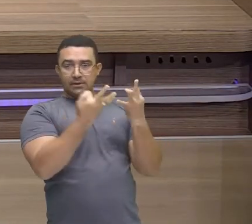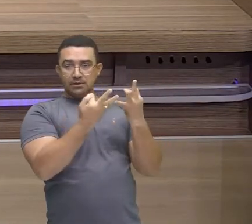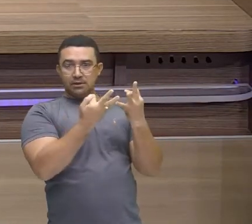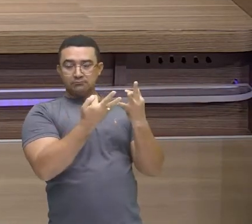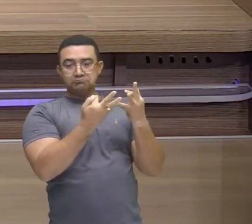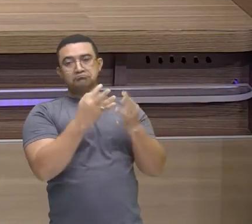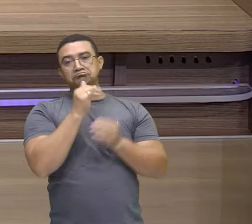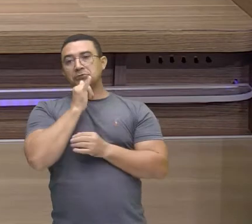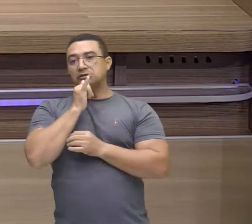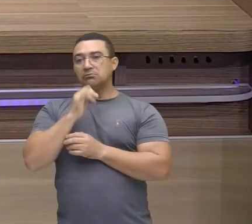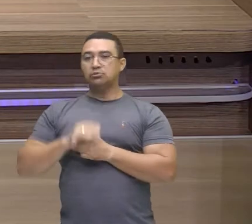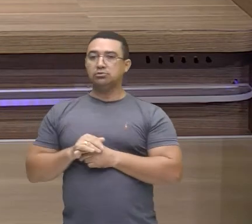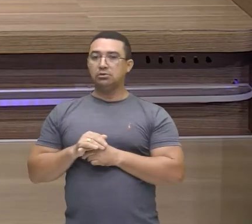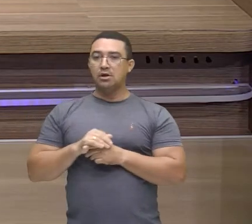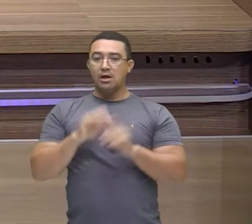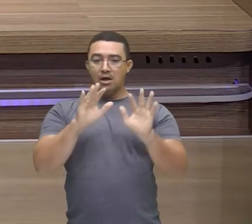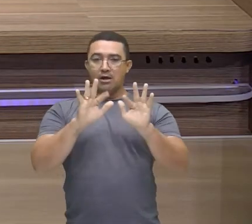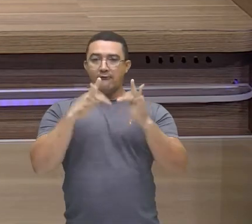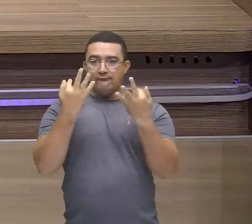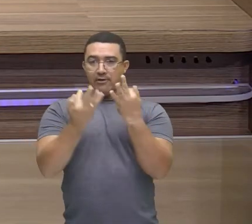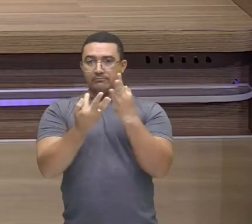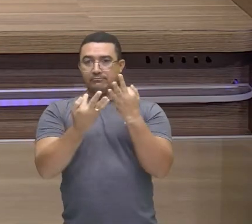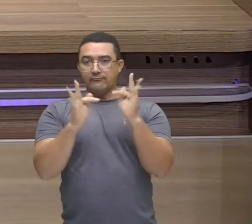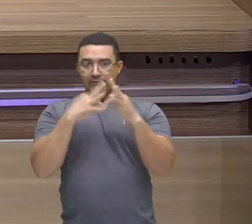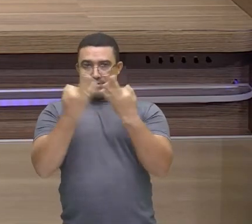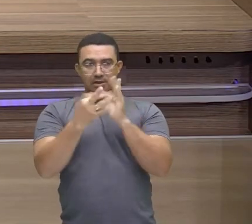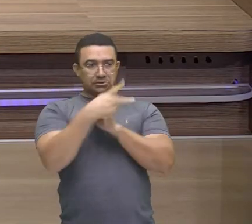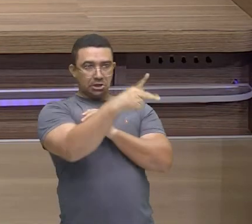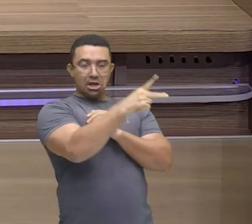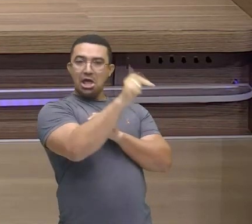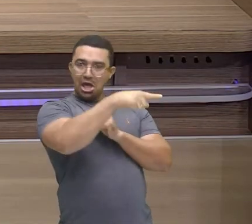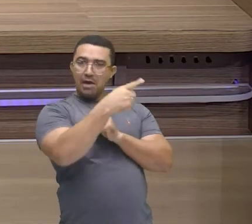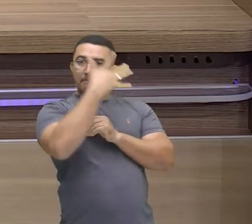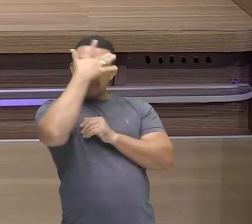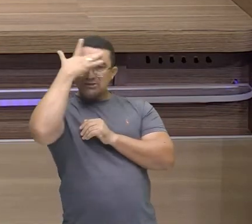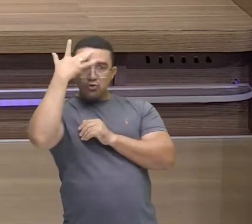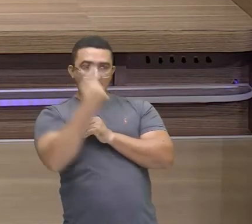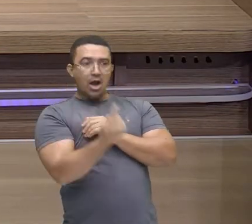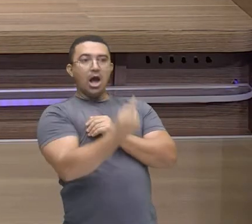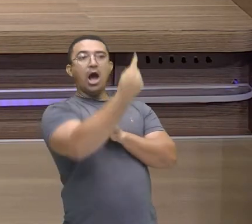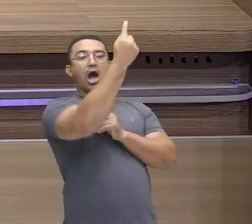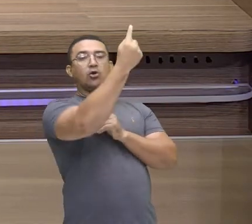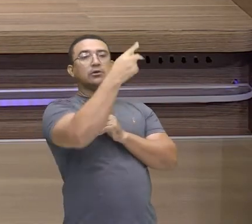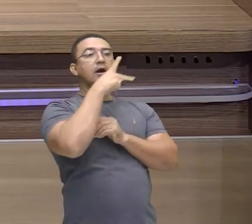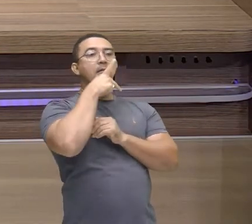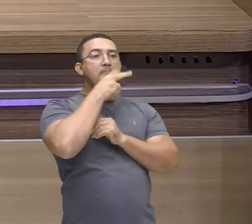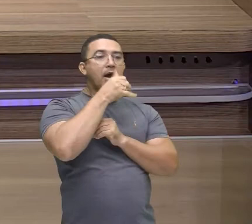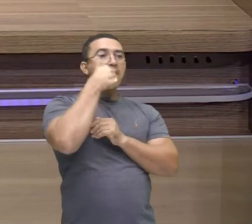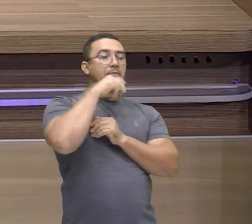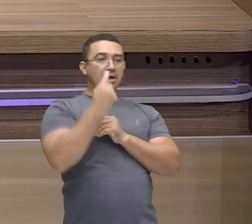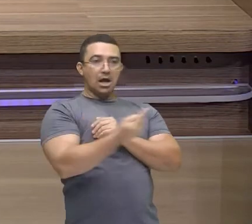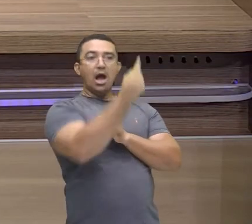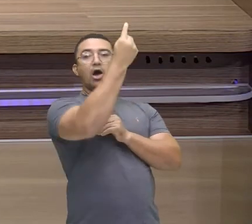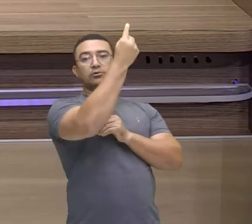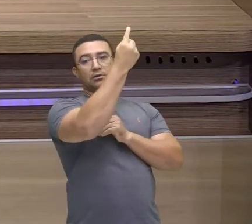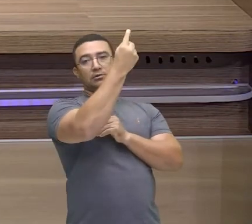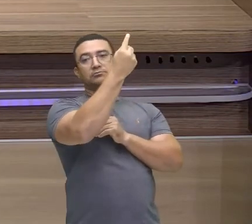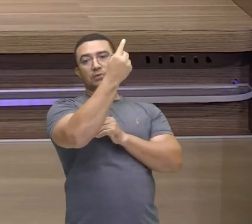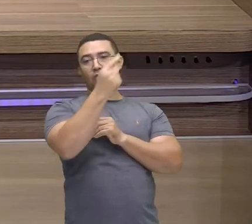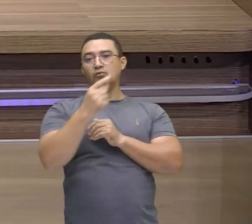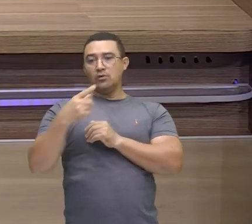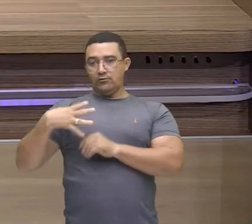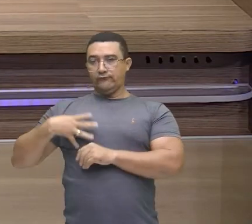é de alta estatura, né, a família da mãe e do pai, ele fisiologicamente ele vai